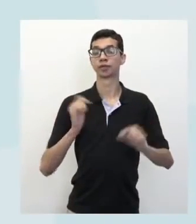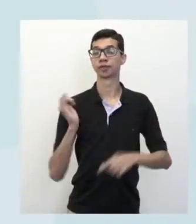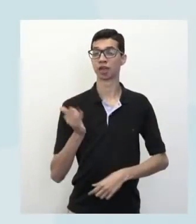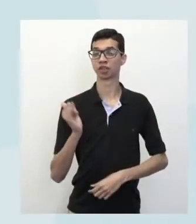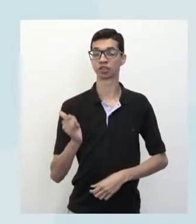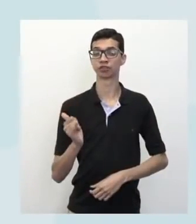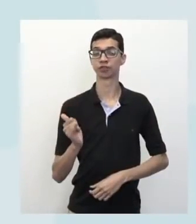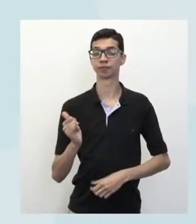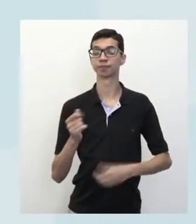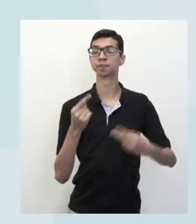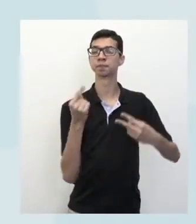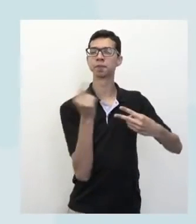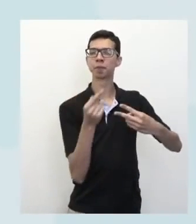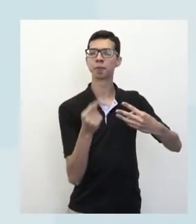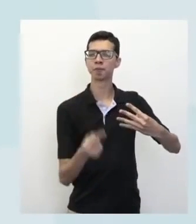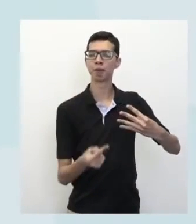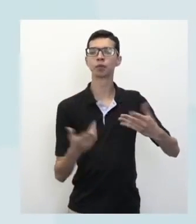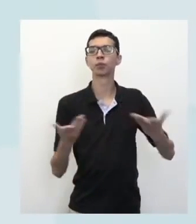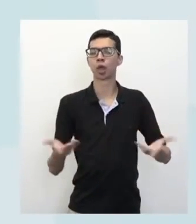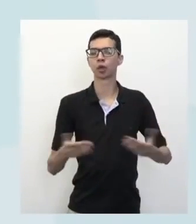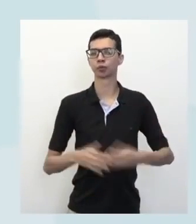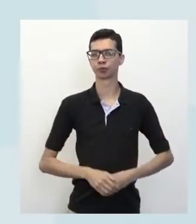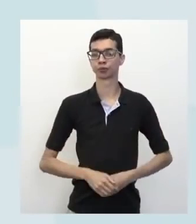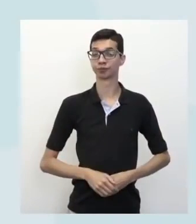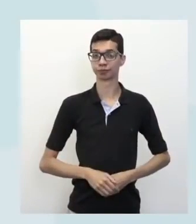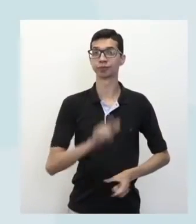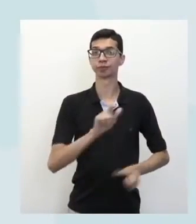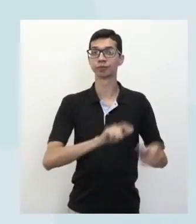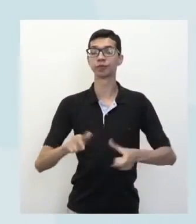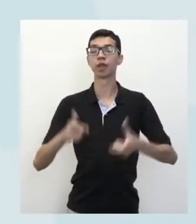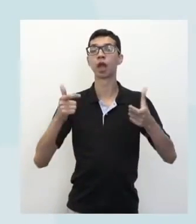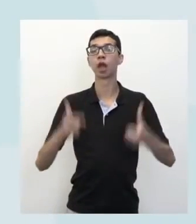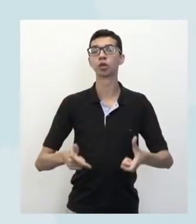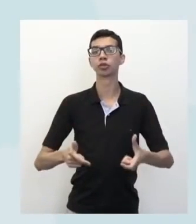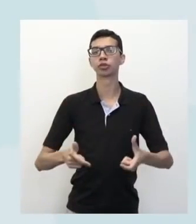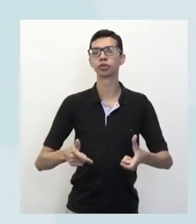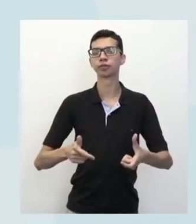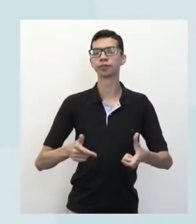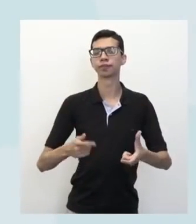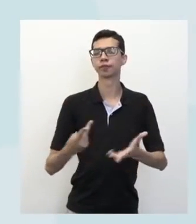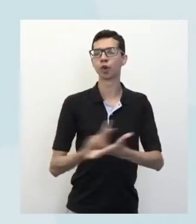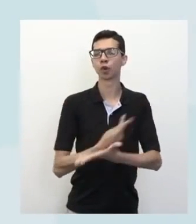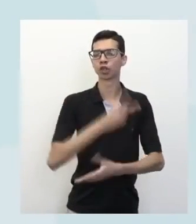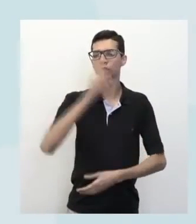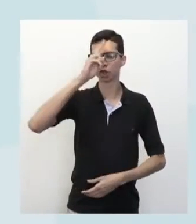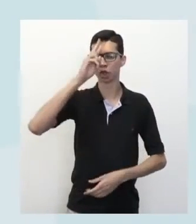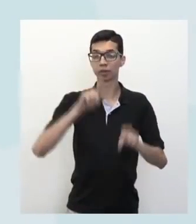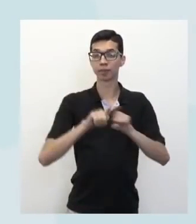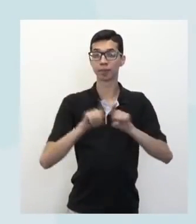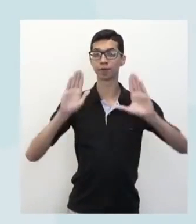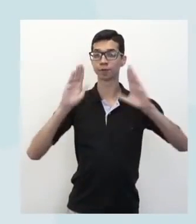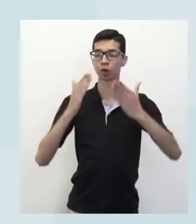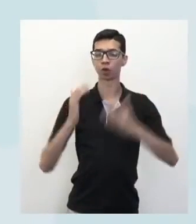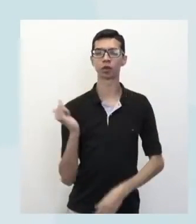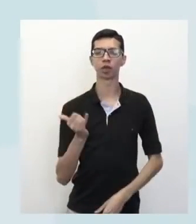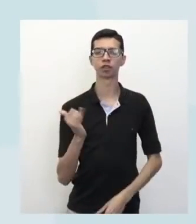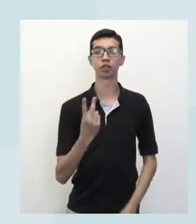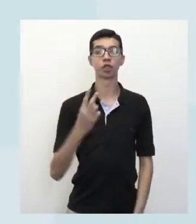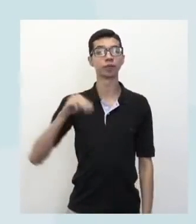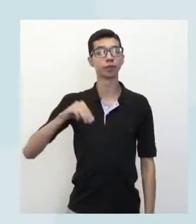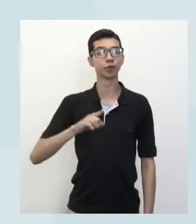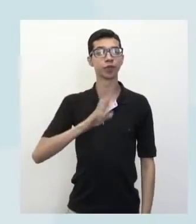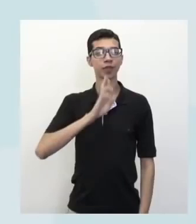narrador onisciente. Vamos lá. Personagens, onde acontece a história e foco narrativo. 2 minutinhos para